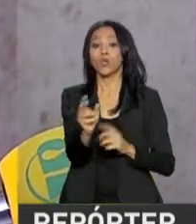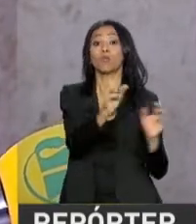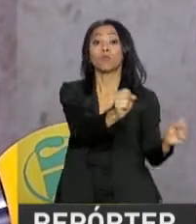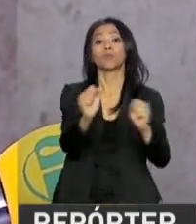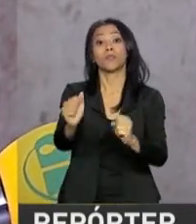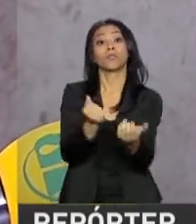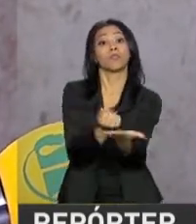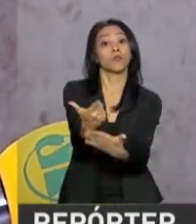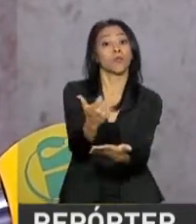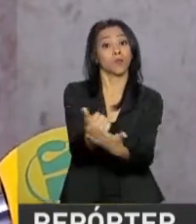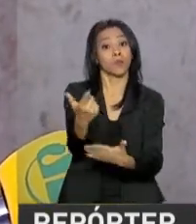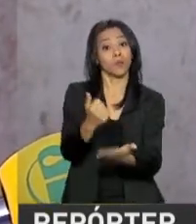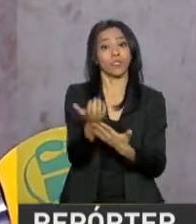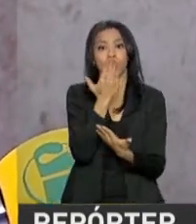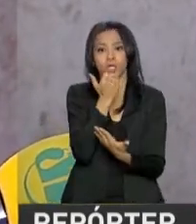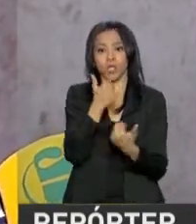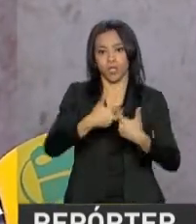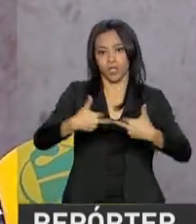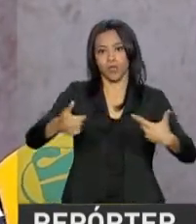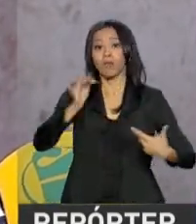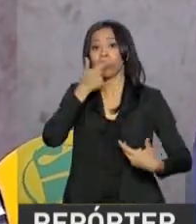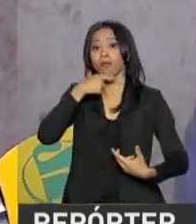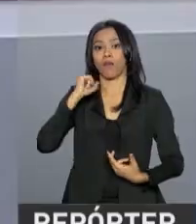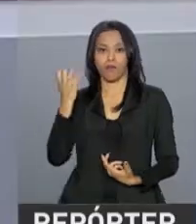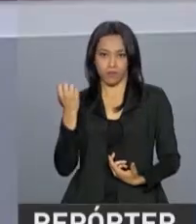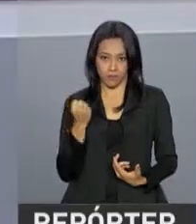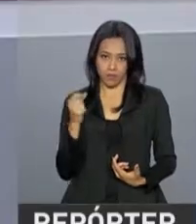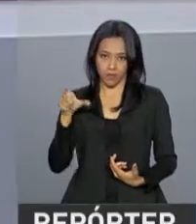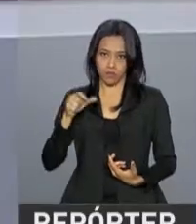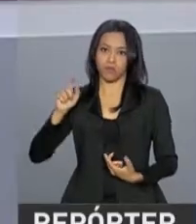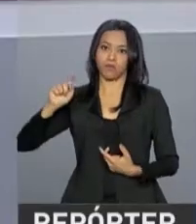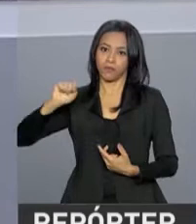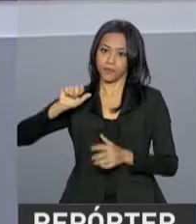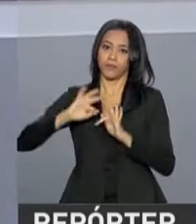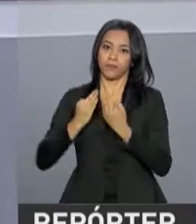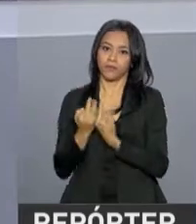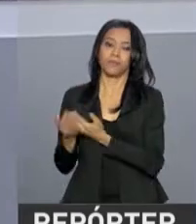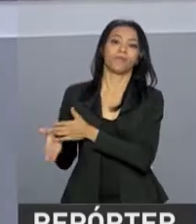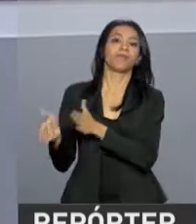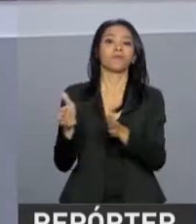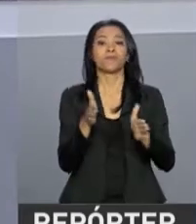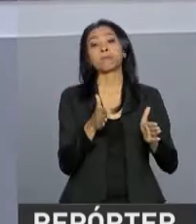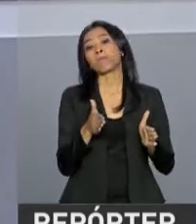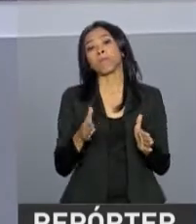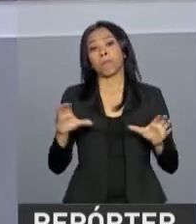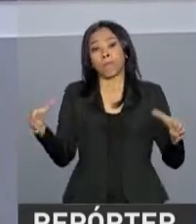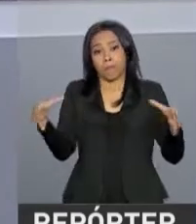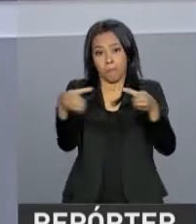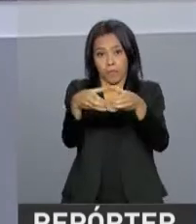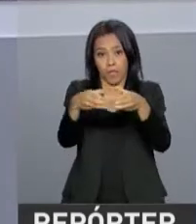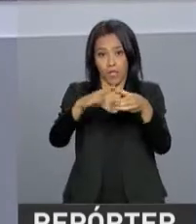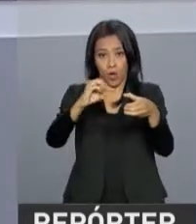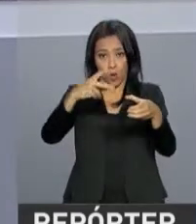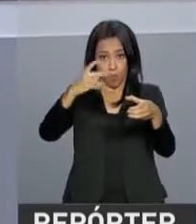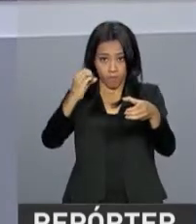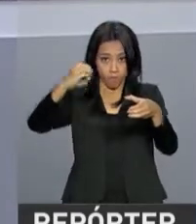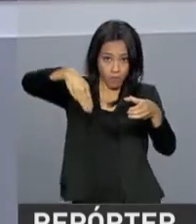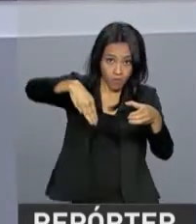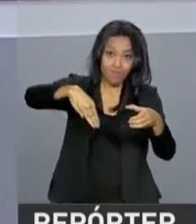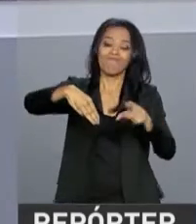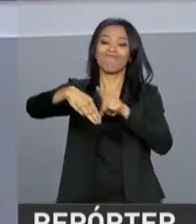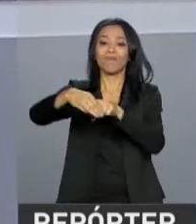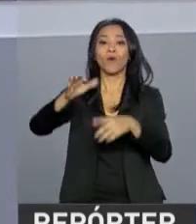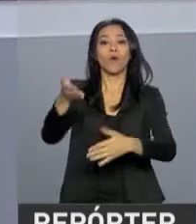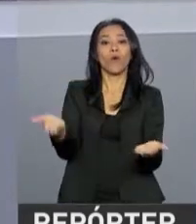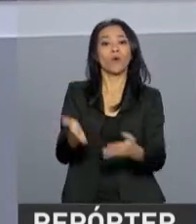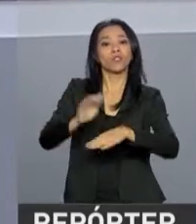compra de alimentos do benefício básico o comité de política monetária do banco central copom decide